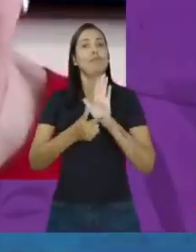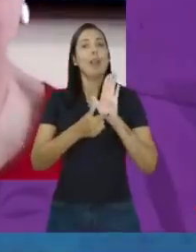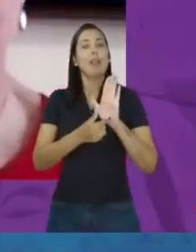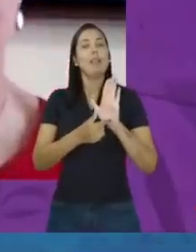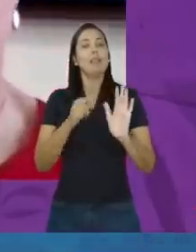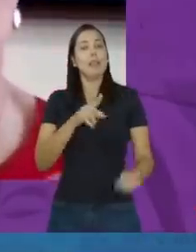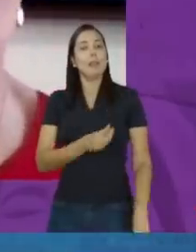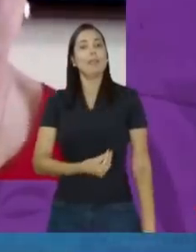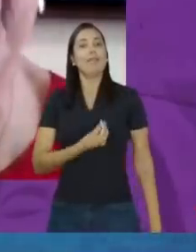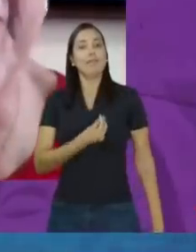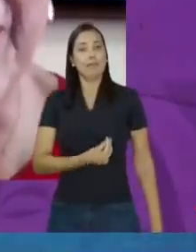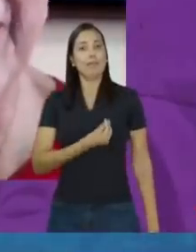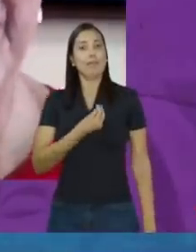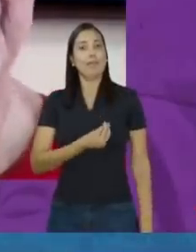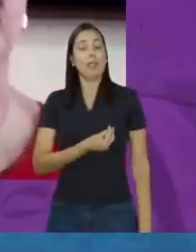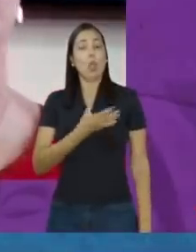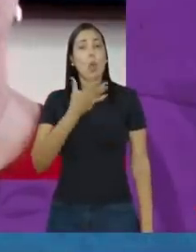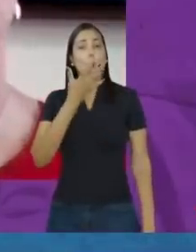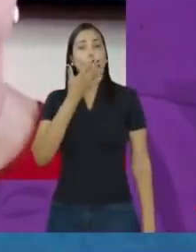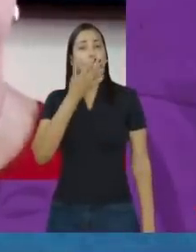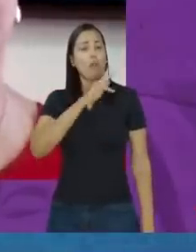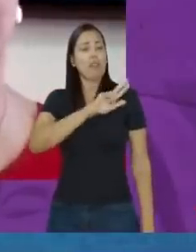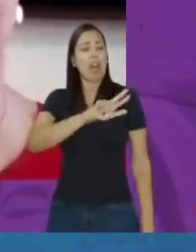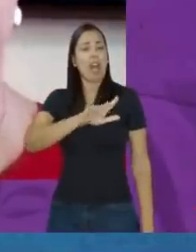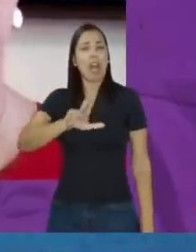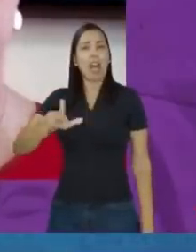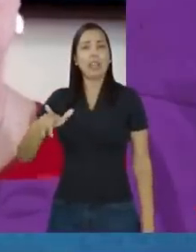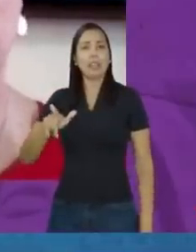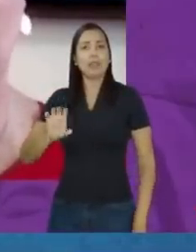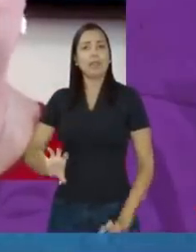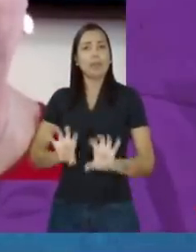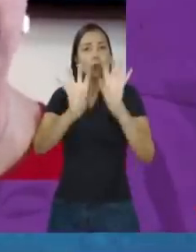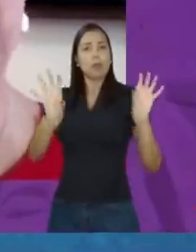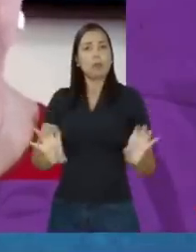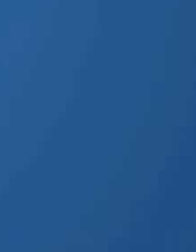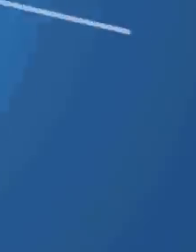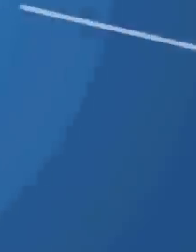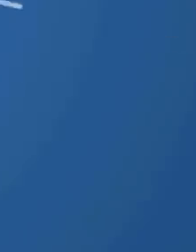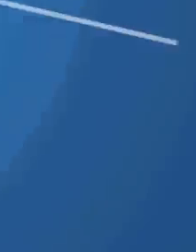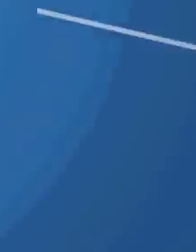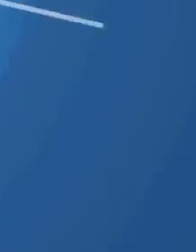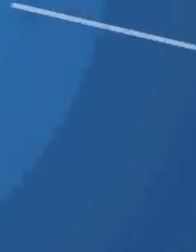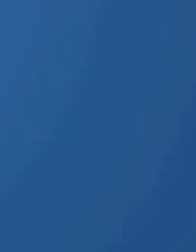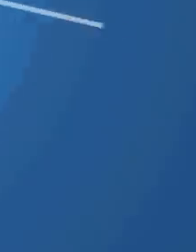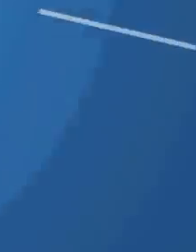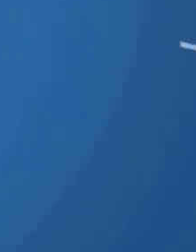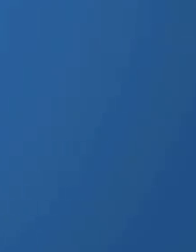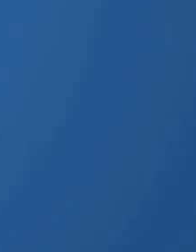vívida, né? Colorida, no cenário do nosso país.